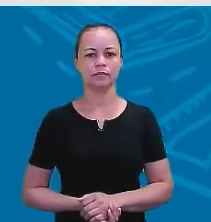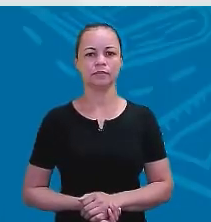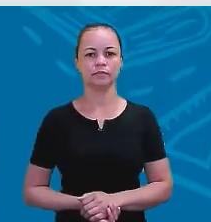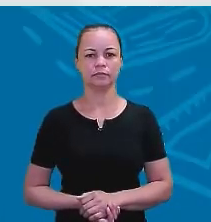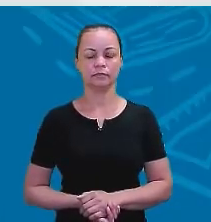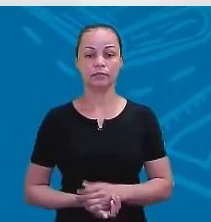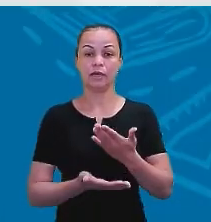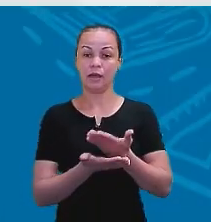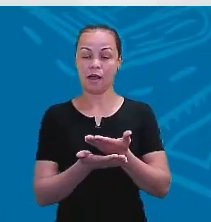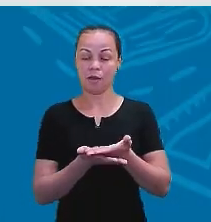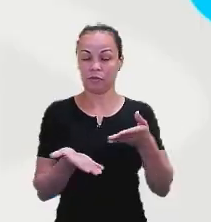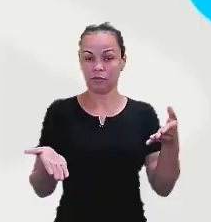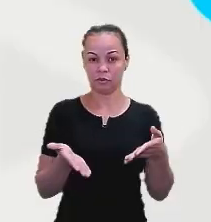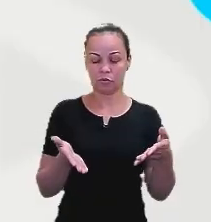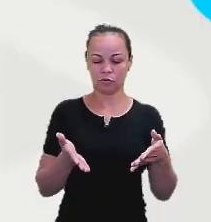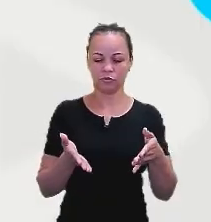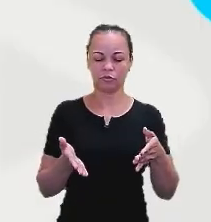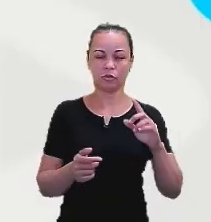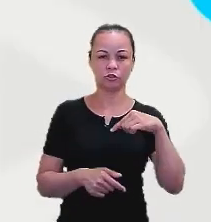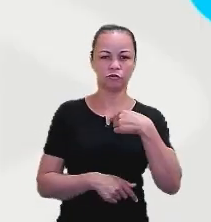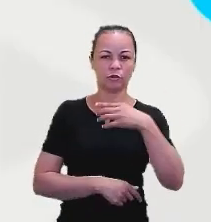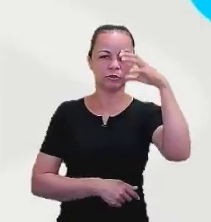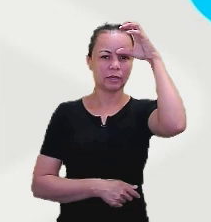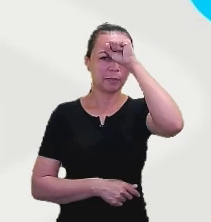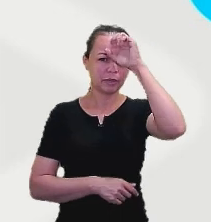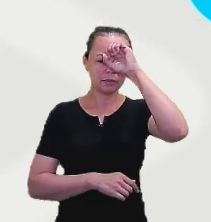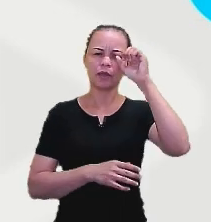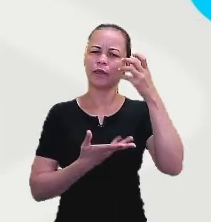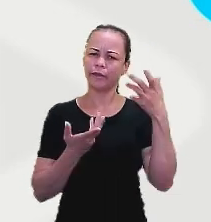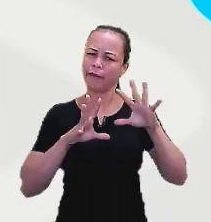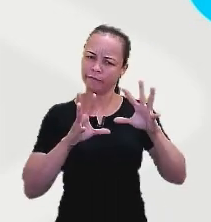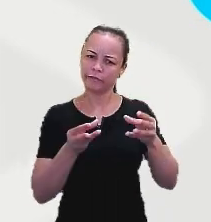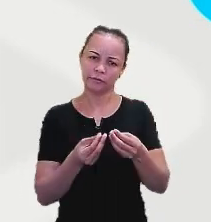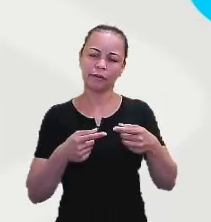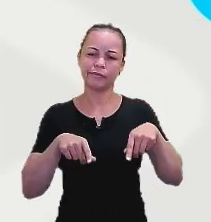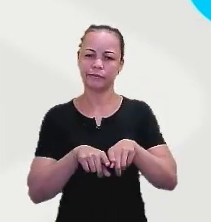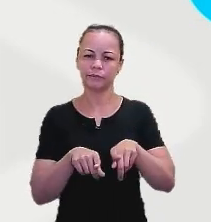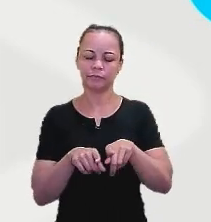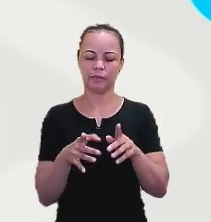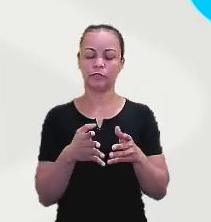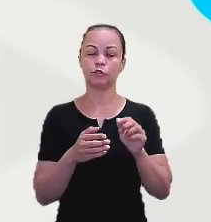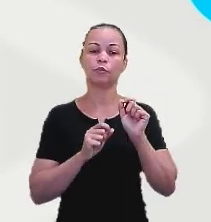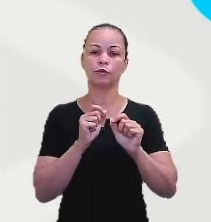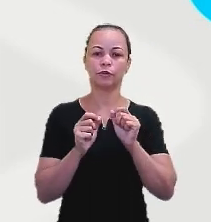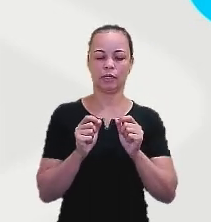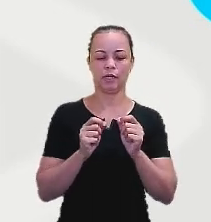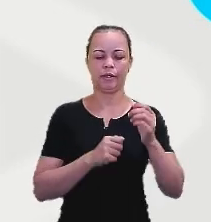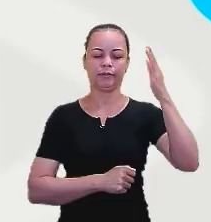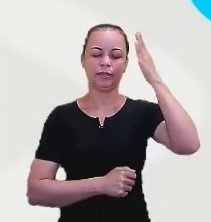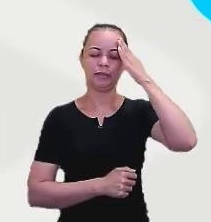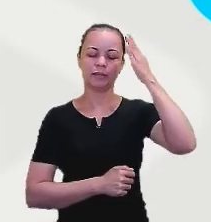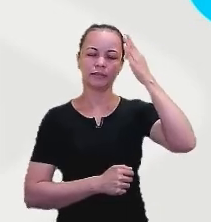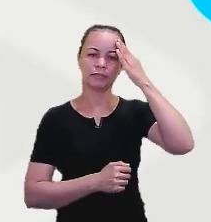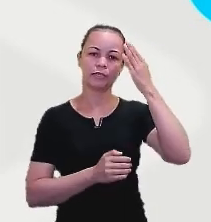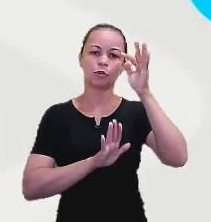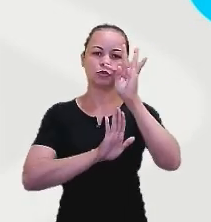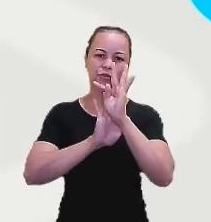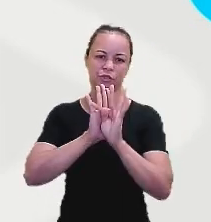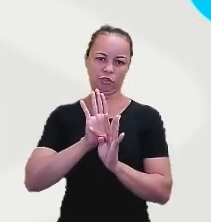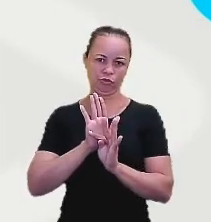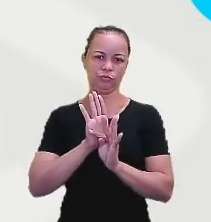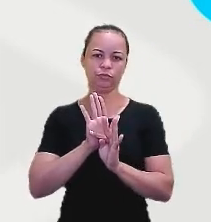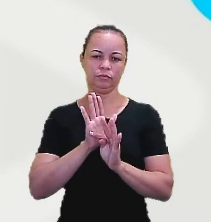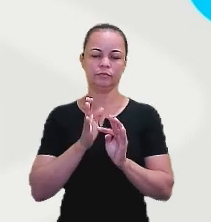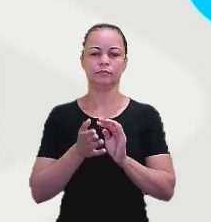Na aula de hoje vamos aprender um pouco, revisar um pouco aí sobre compreensão e interpretação